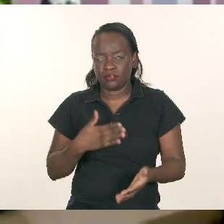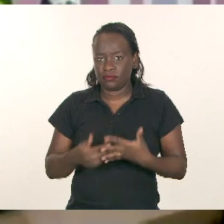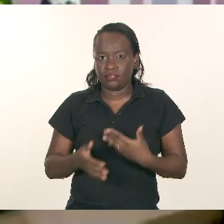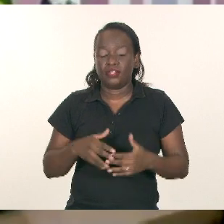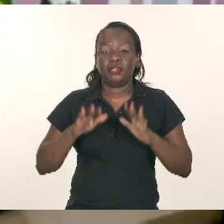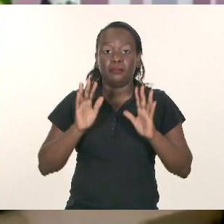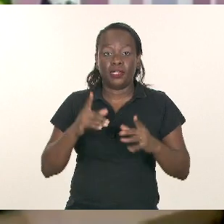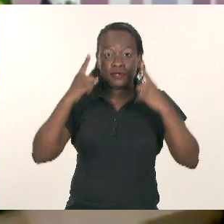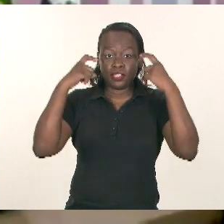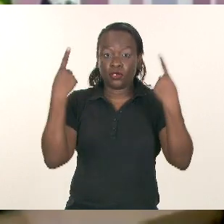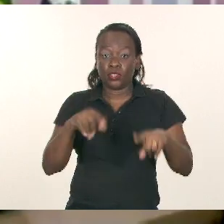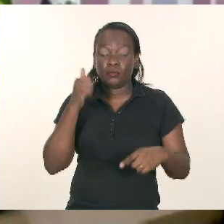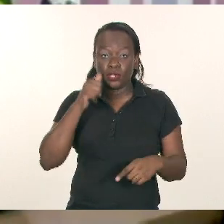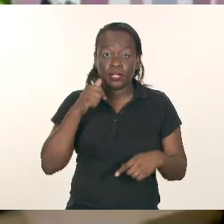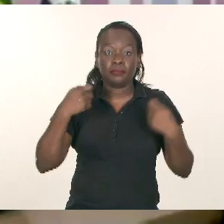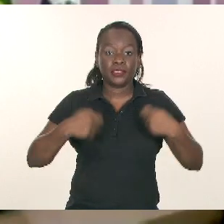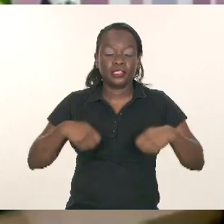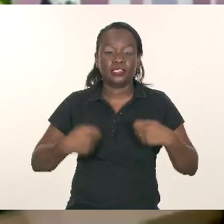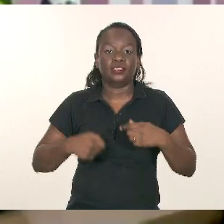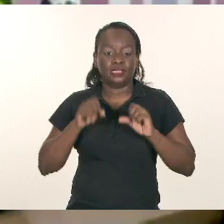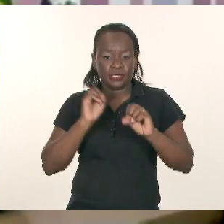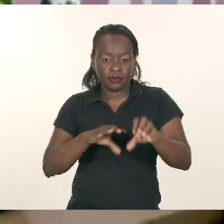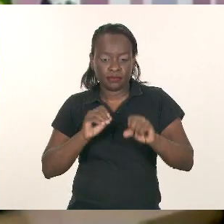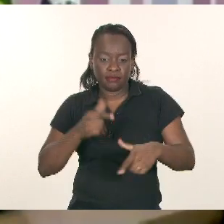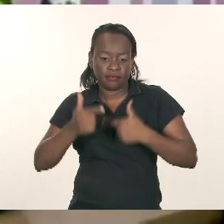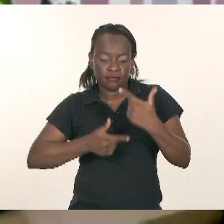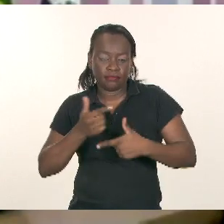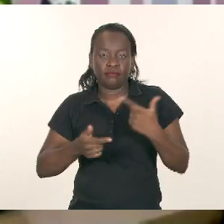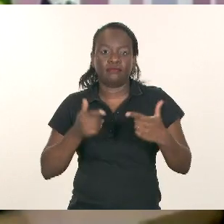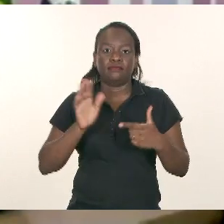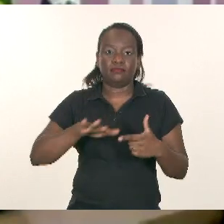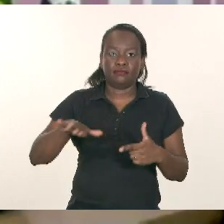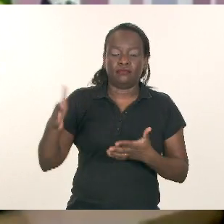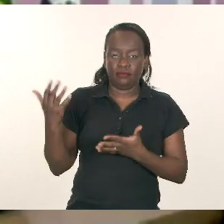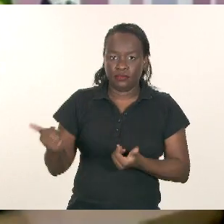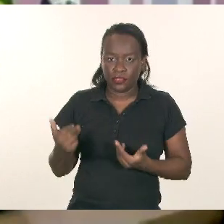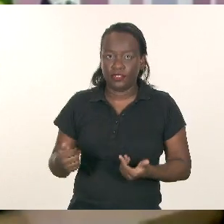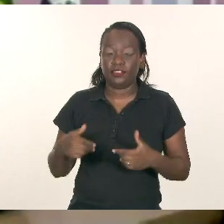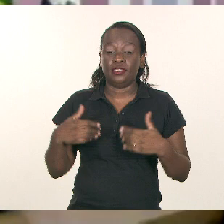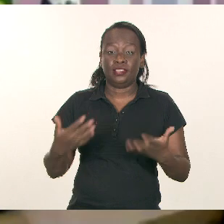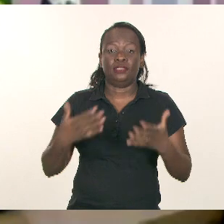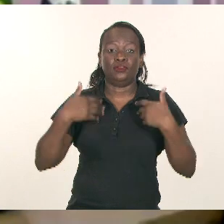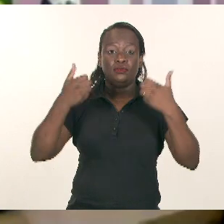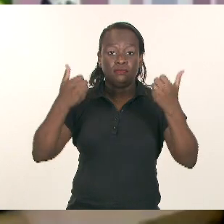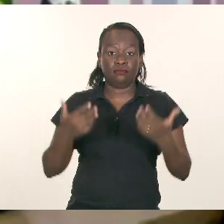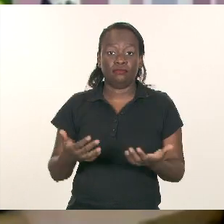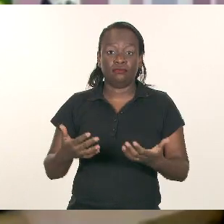mas a violência contra a mulher precisa ser trabalhada nas crianças e nos adolescentes, e aí eu